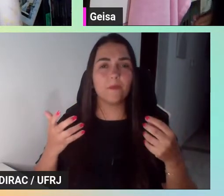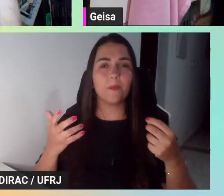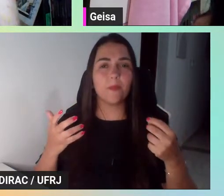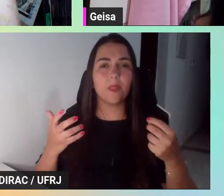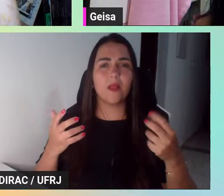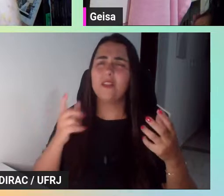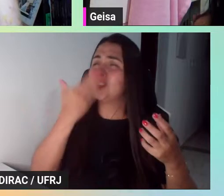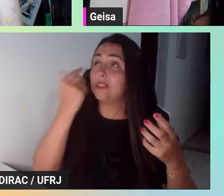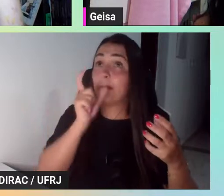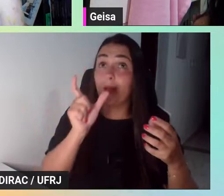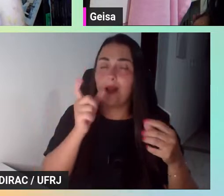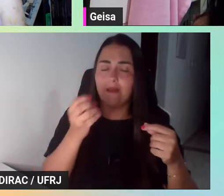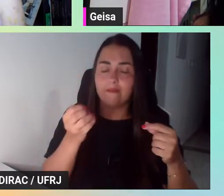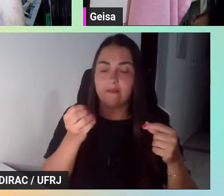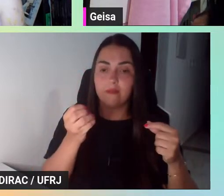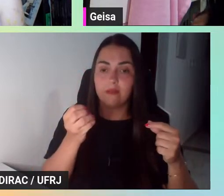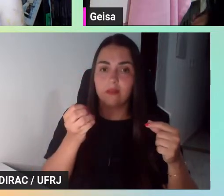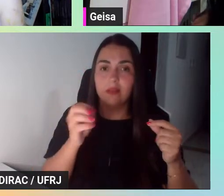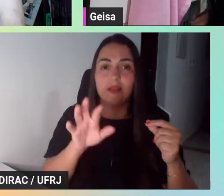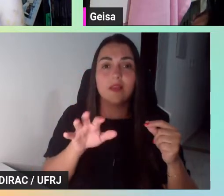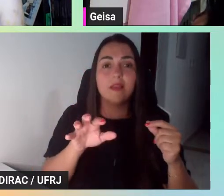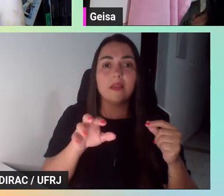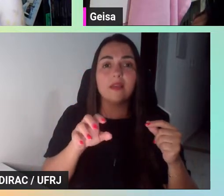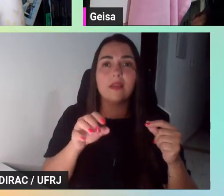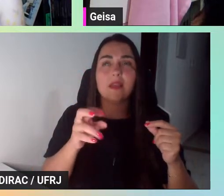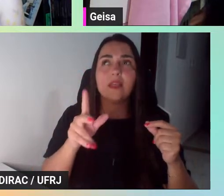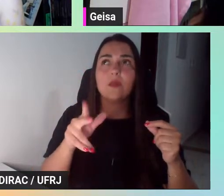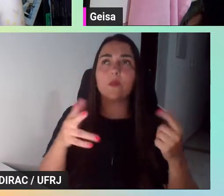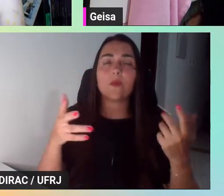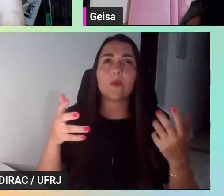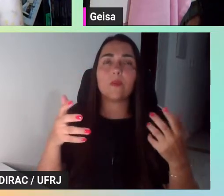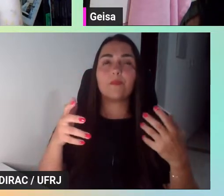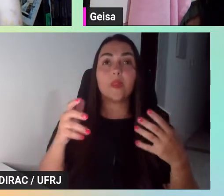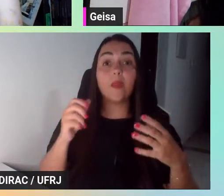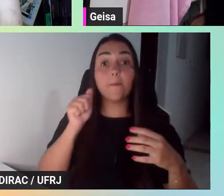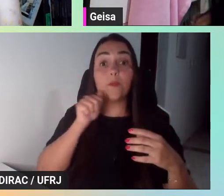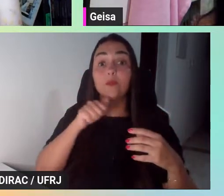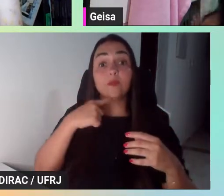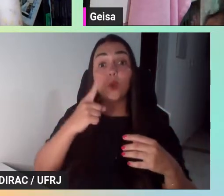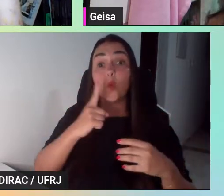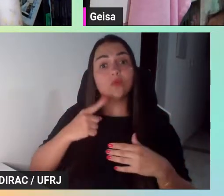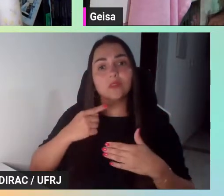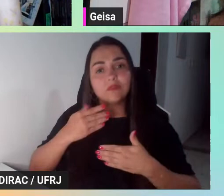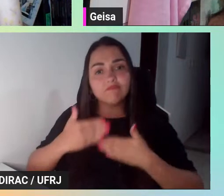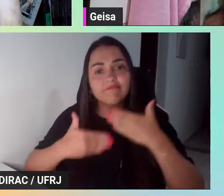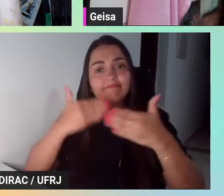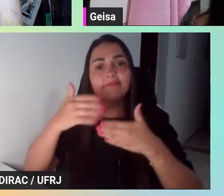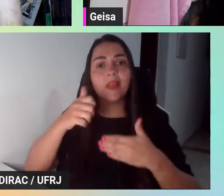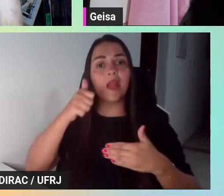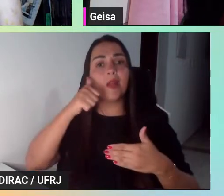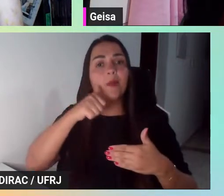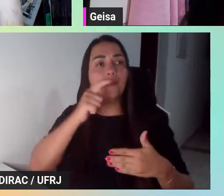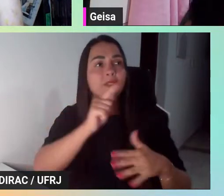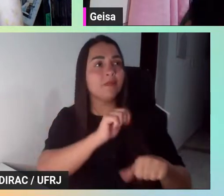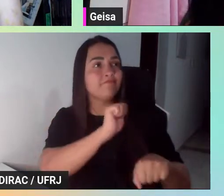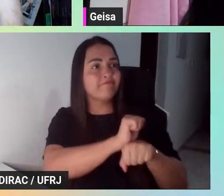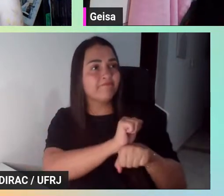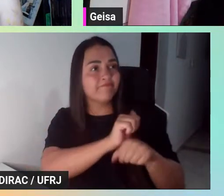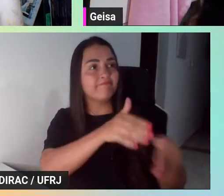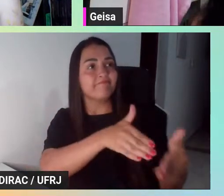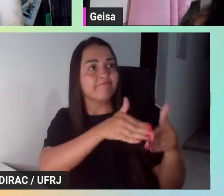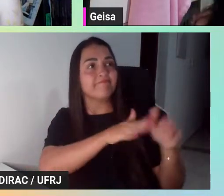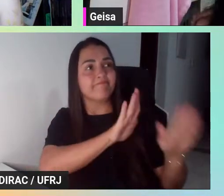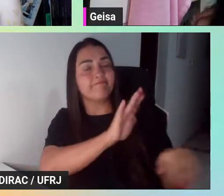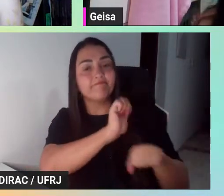calma, esqueci a palavra, de não conseguir progredir ou de ter que dar um tempo na carreira ou ter que adiar a maternidade